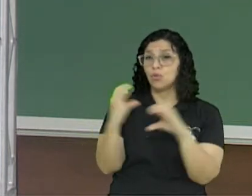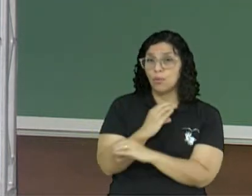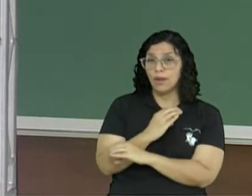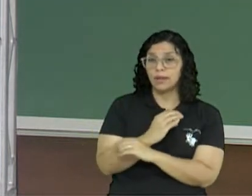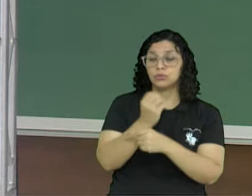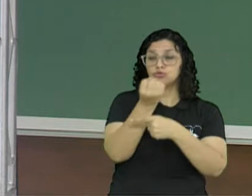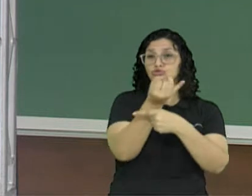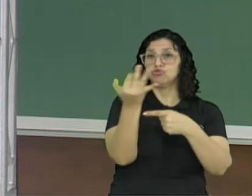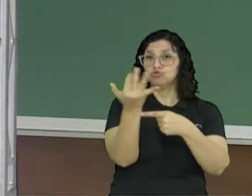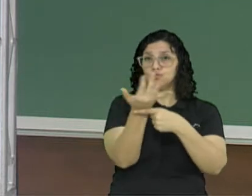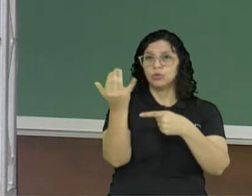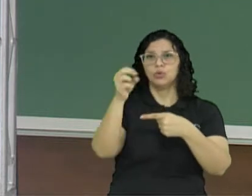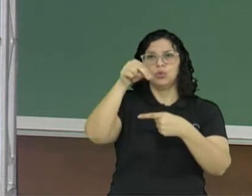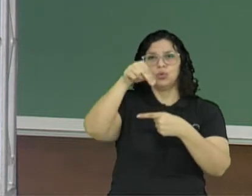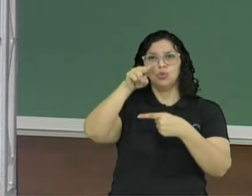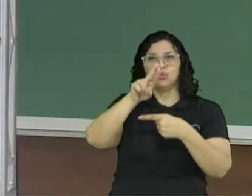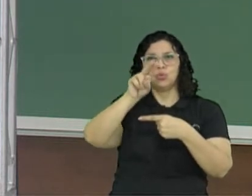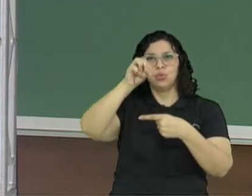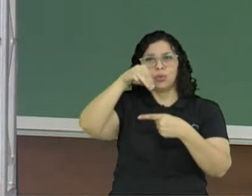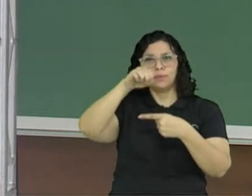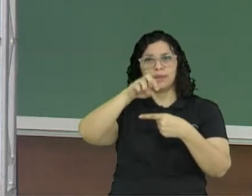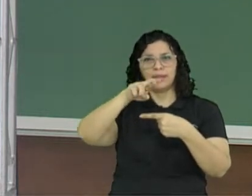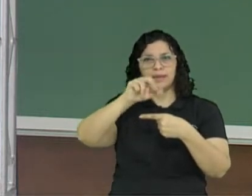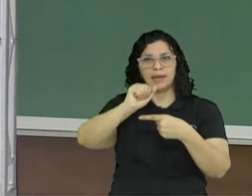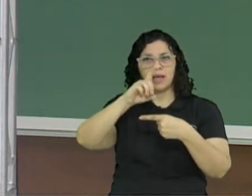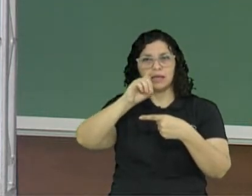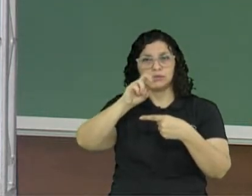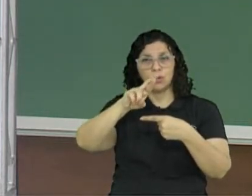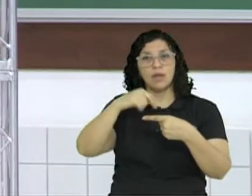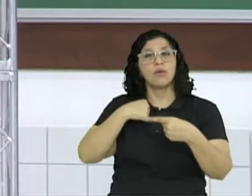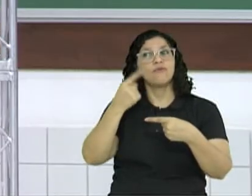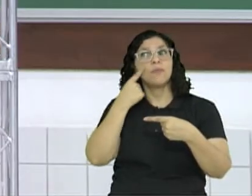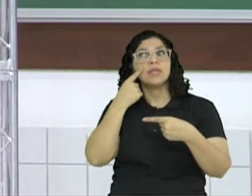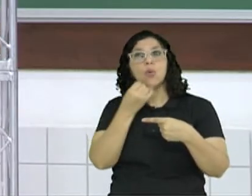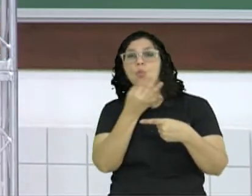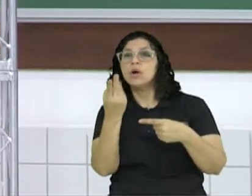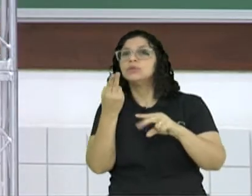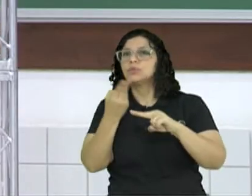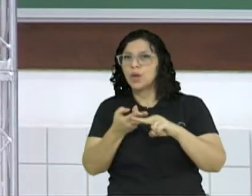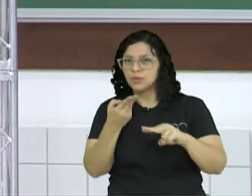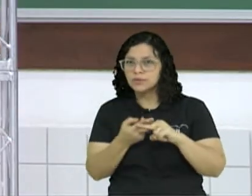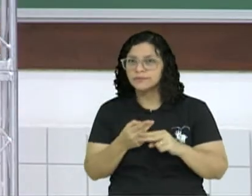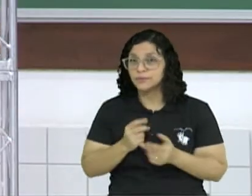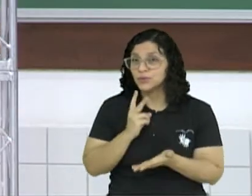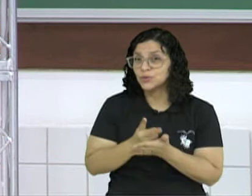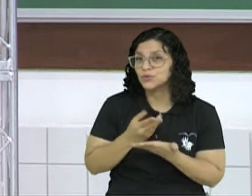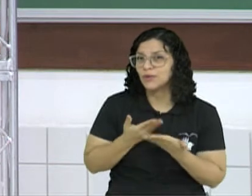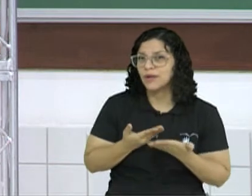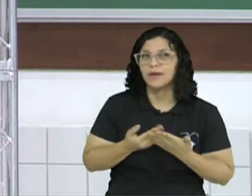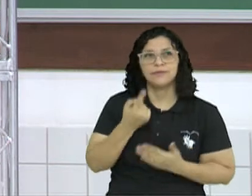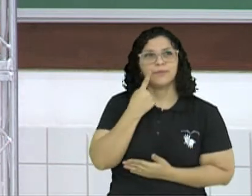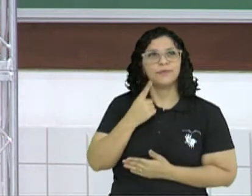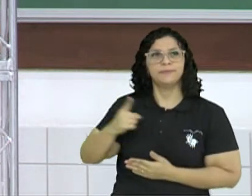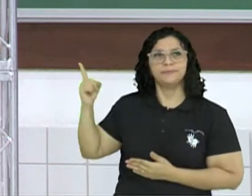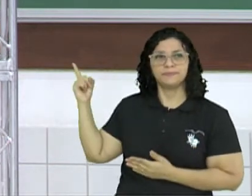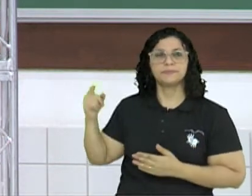cima, numerador, é as partes consideradas. Tudo bem? Vamos continuar nossa aula? Vamos